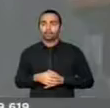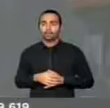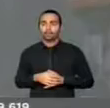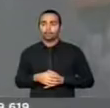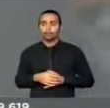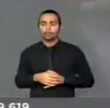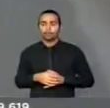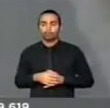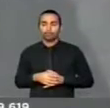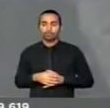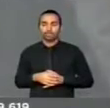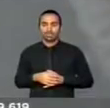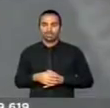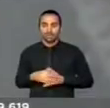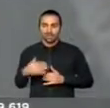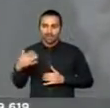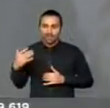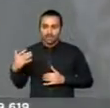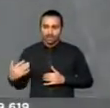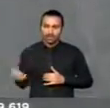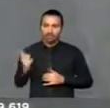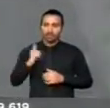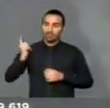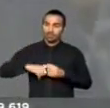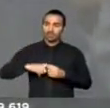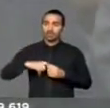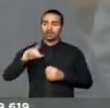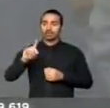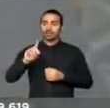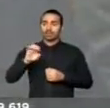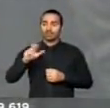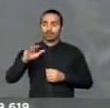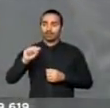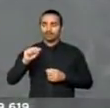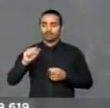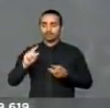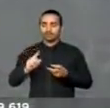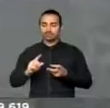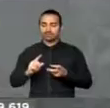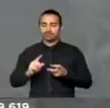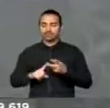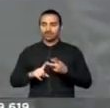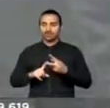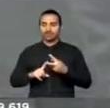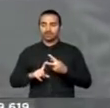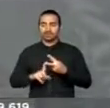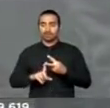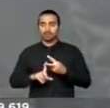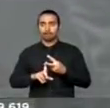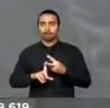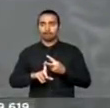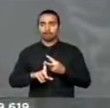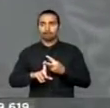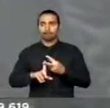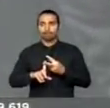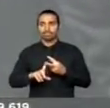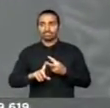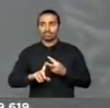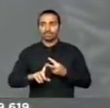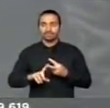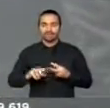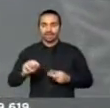E nasci na redemocratização do país. Não acompanhei, talvez, o início da década de 90, ainda muito